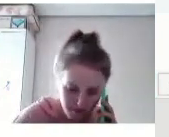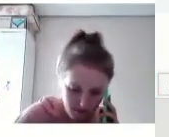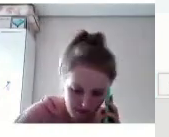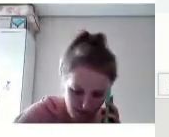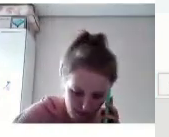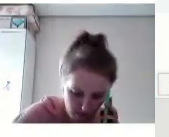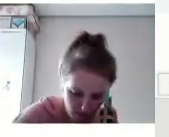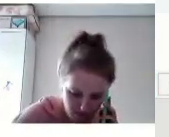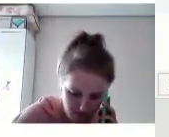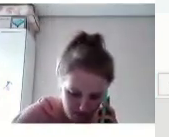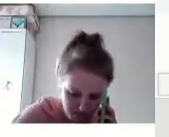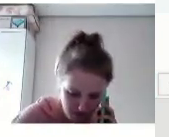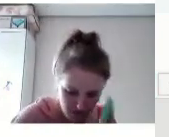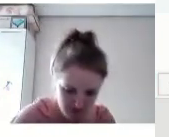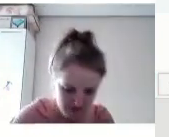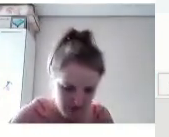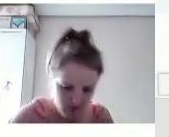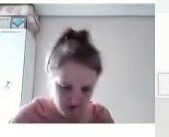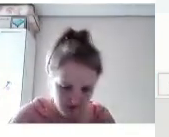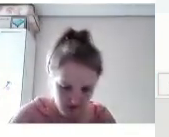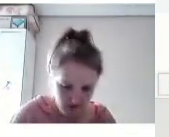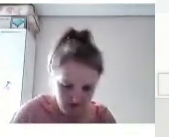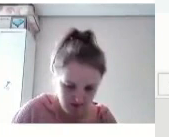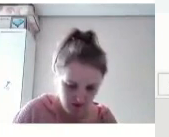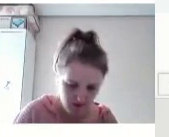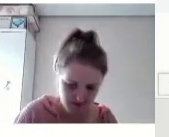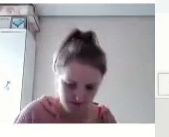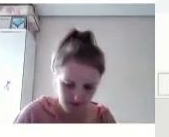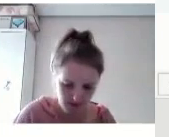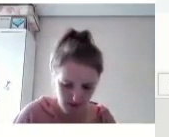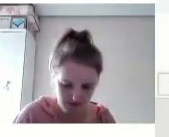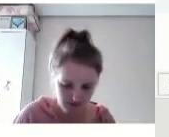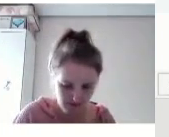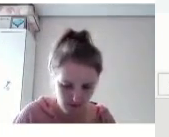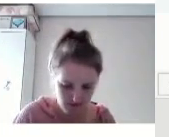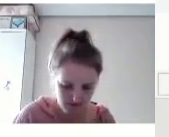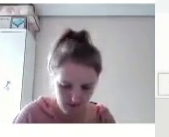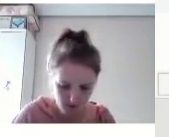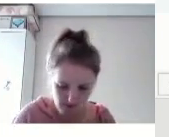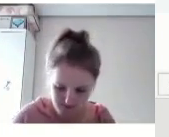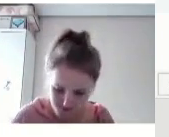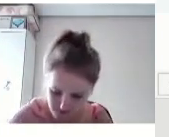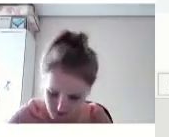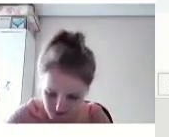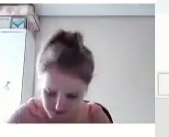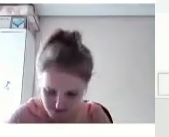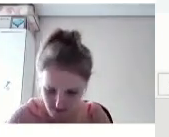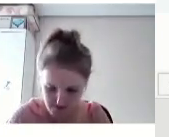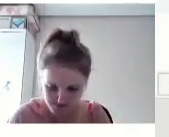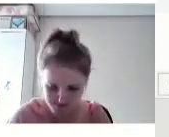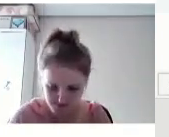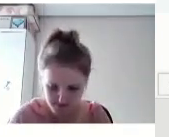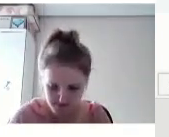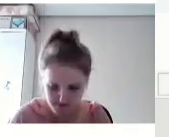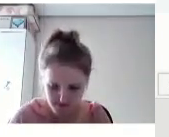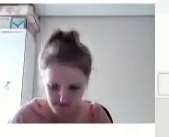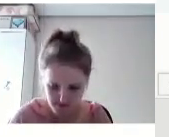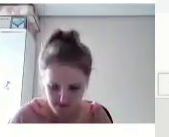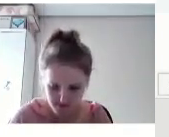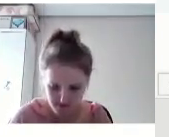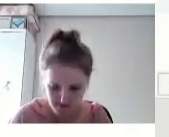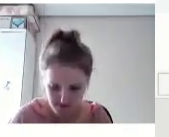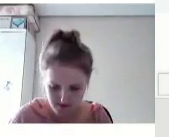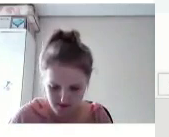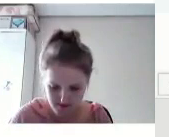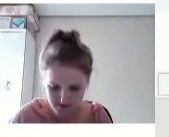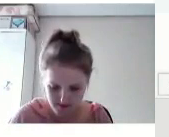de uma funcional, isso é, na definição do Greiner, né, integral no volume, derivada funcional da H